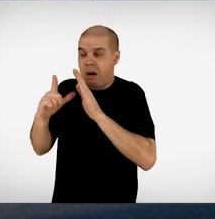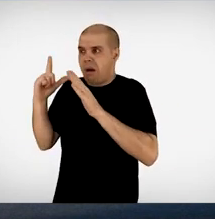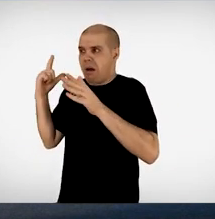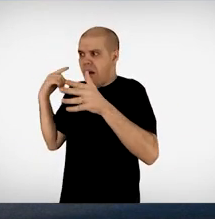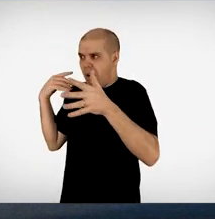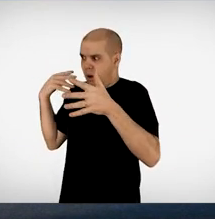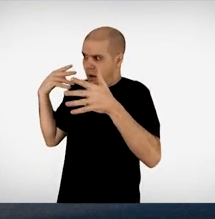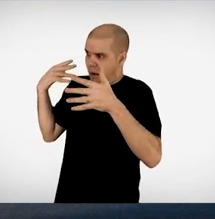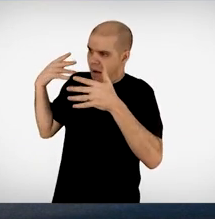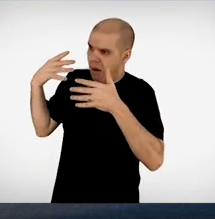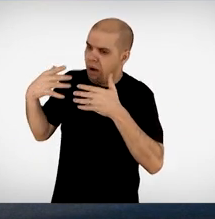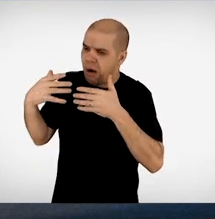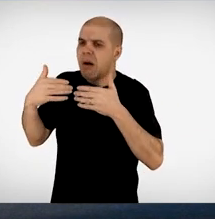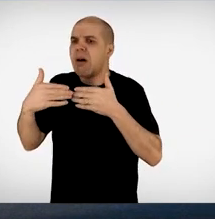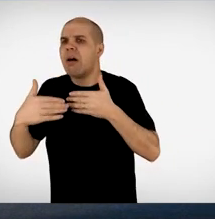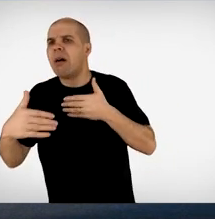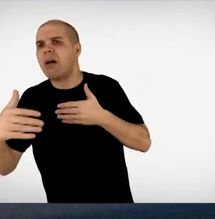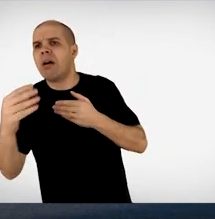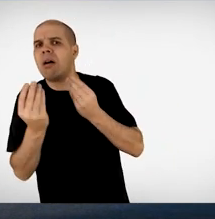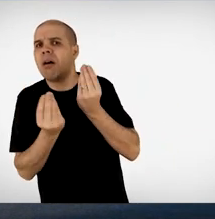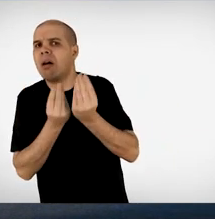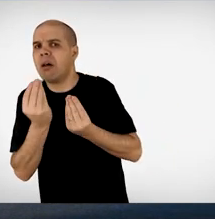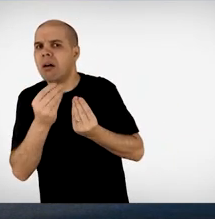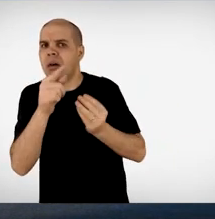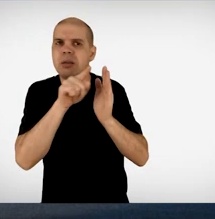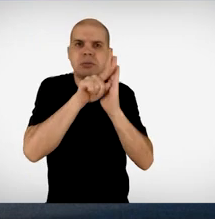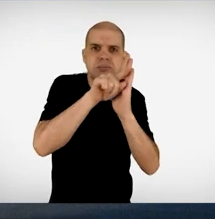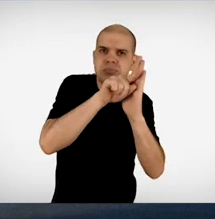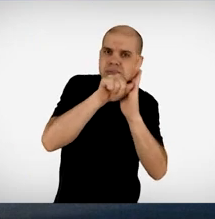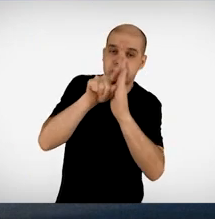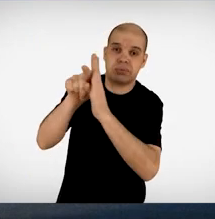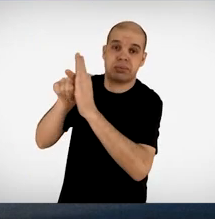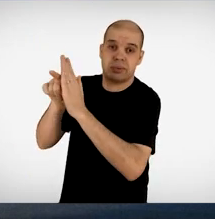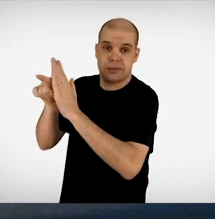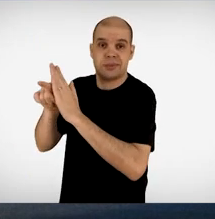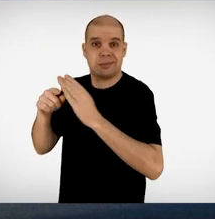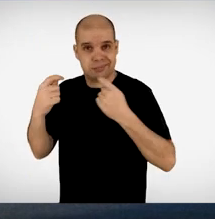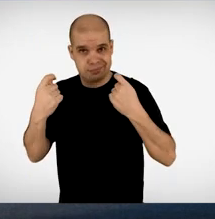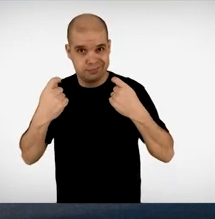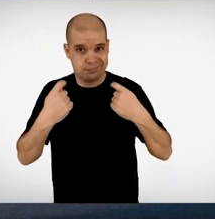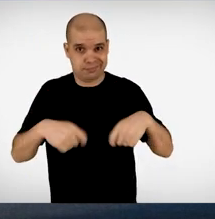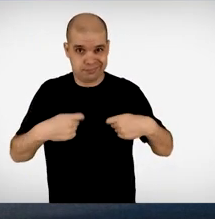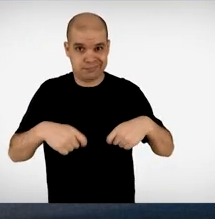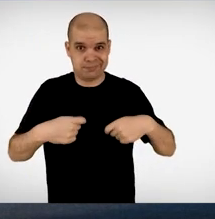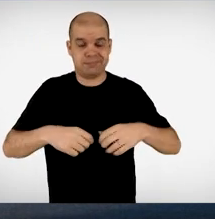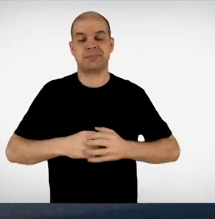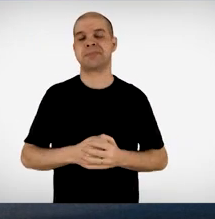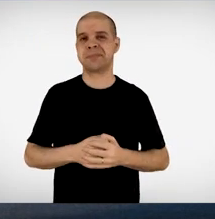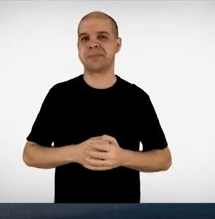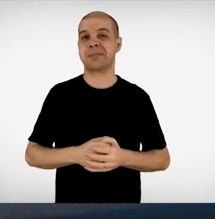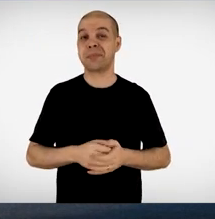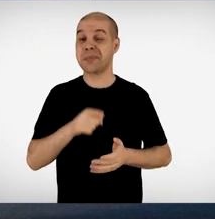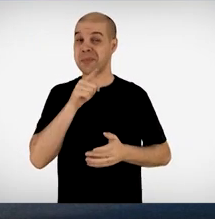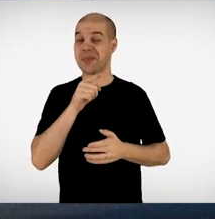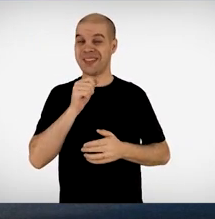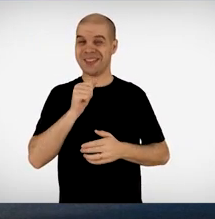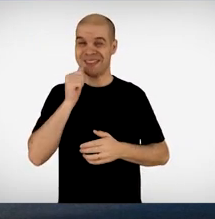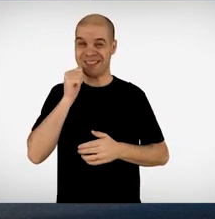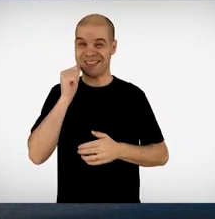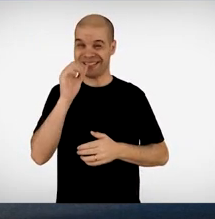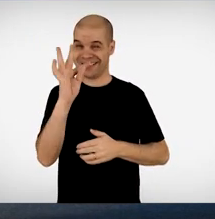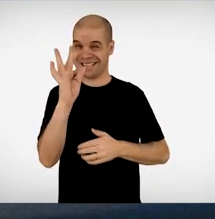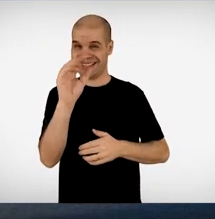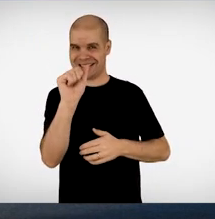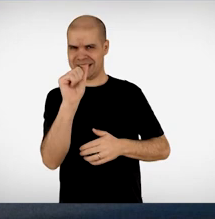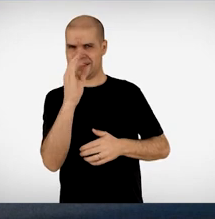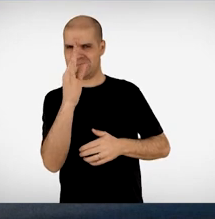aponta as feridas de uma época e submetem-se a suturá-las. A Tati, quando ela permanentemente fala